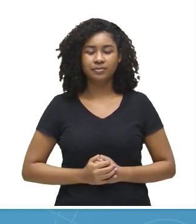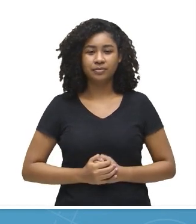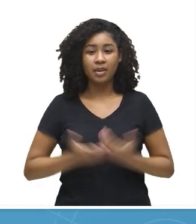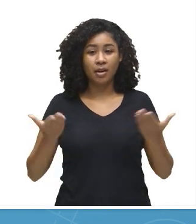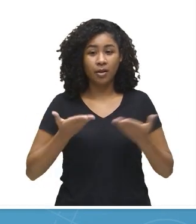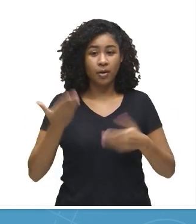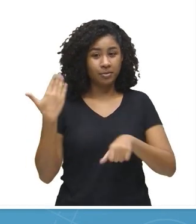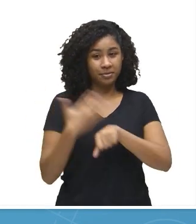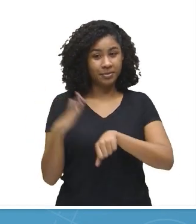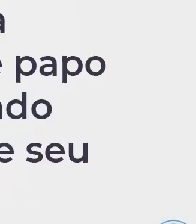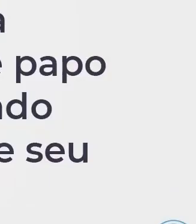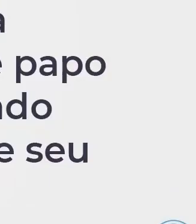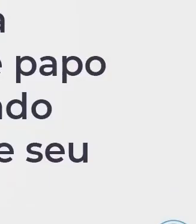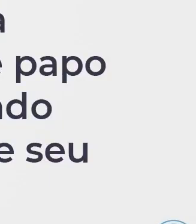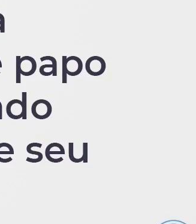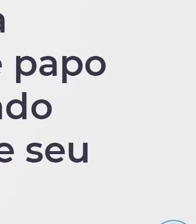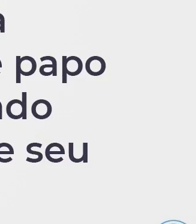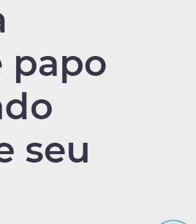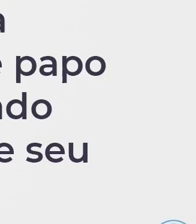hora de praticar.